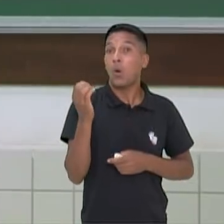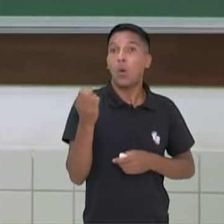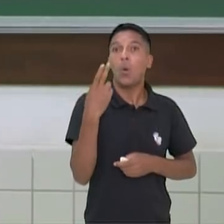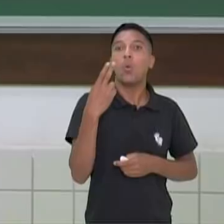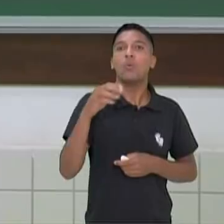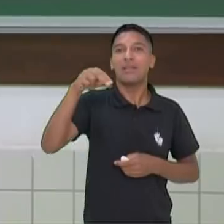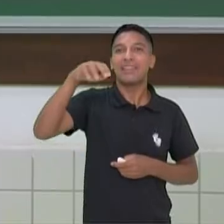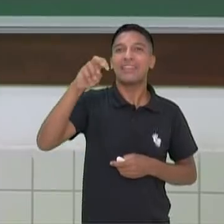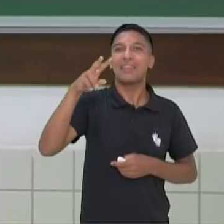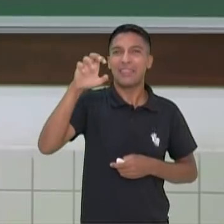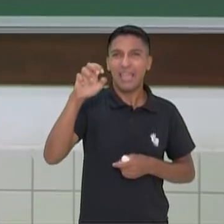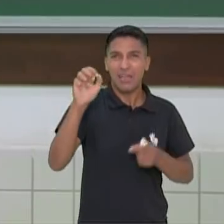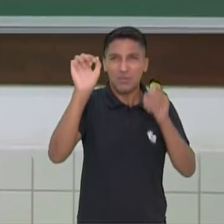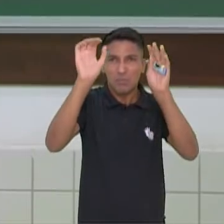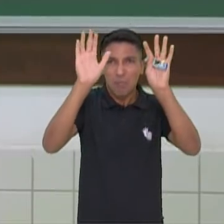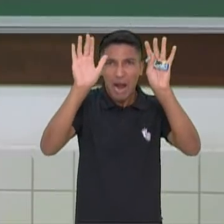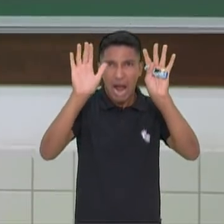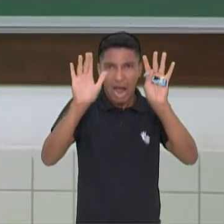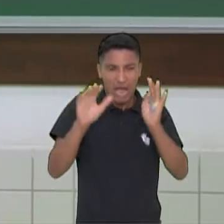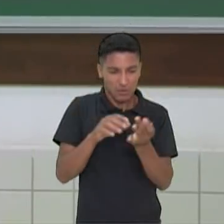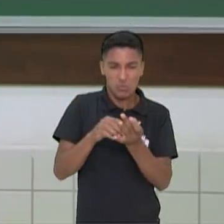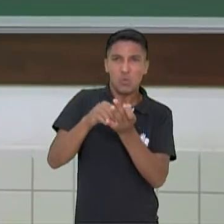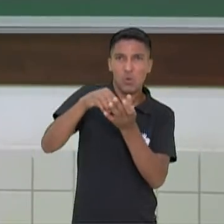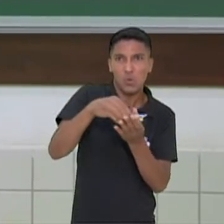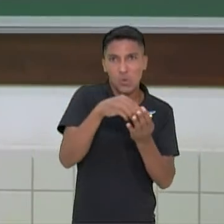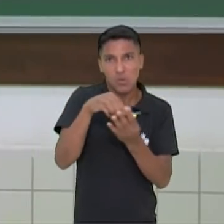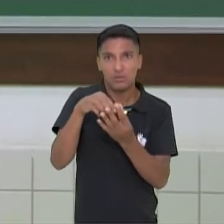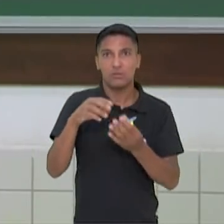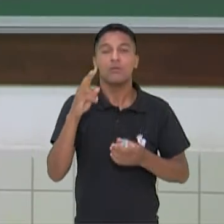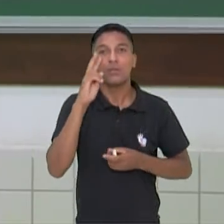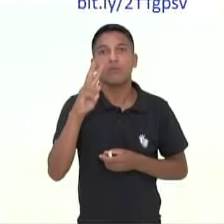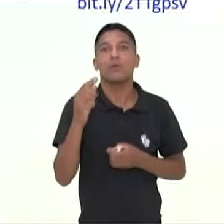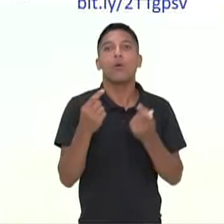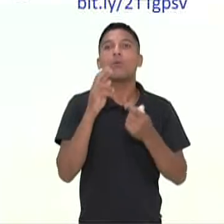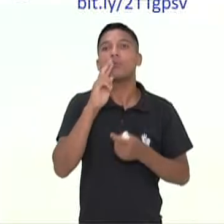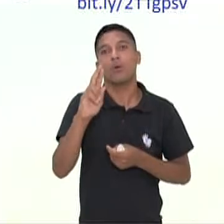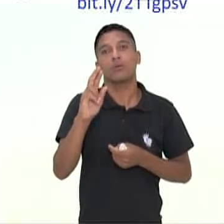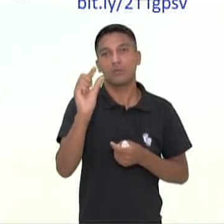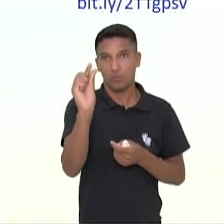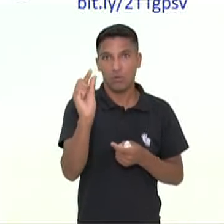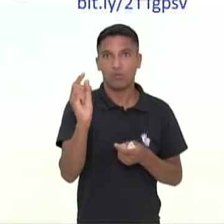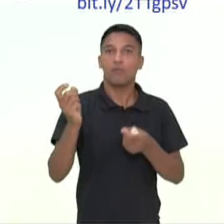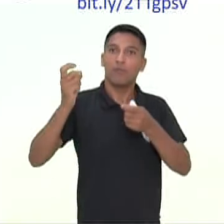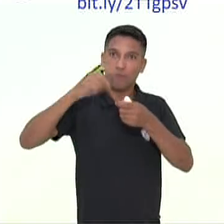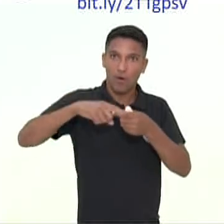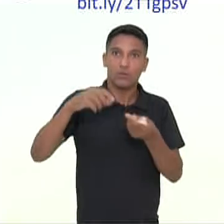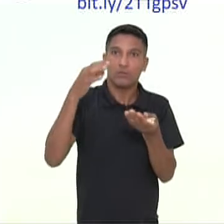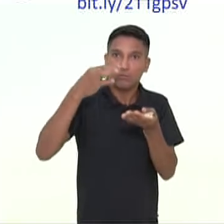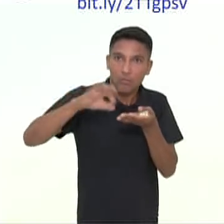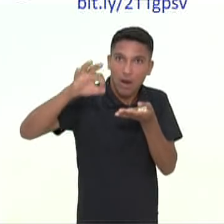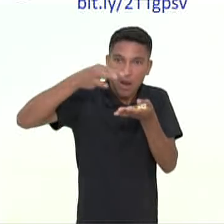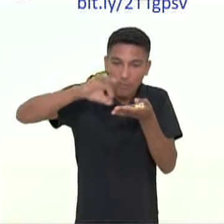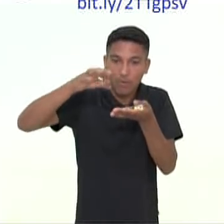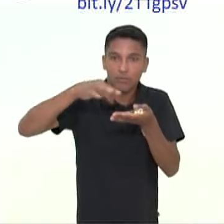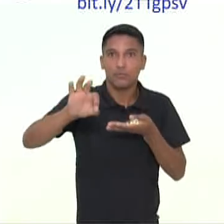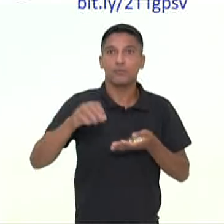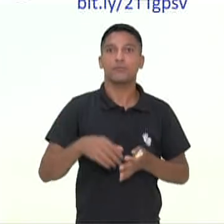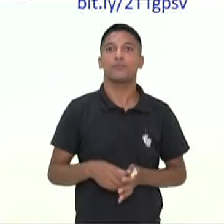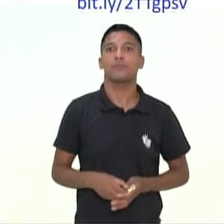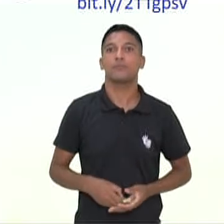novamente o exercício. Daqui um pouquinho, tempinho é pequeno, tá? Bem rapidinho. A gente já volta para corrigir.